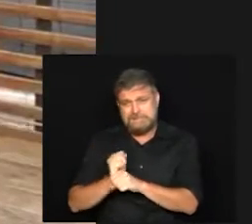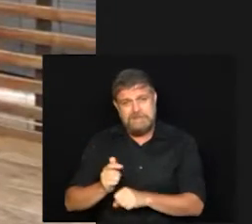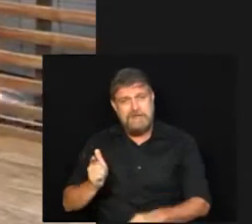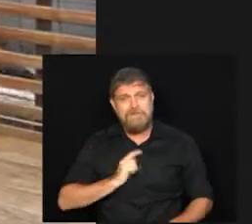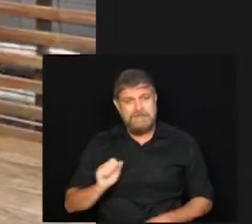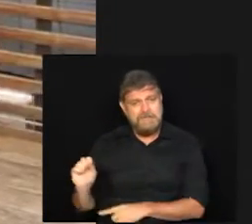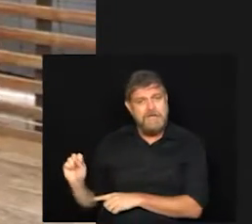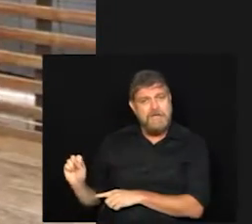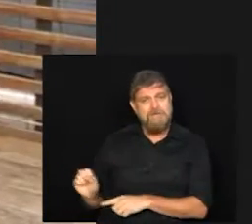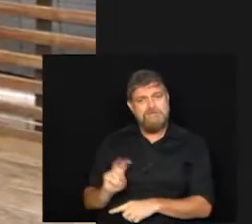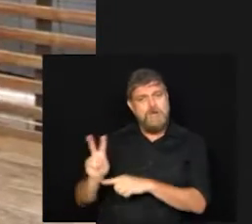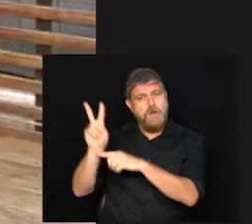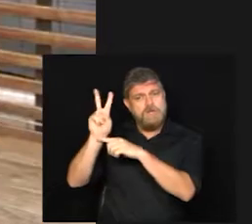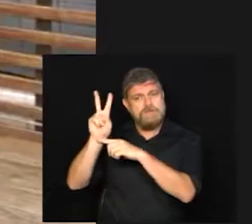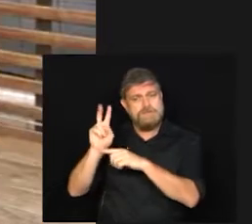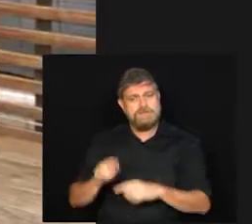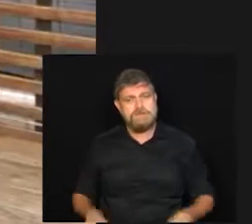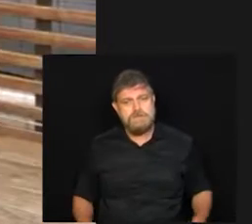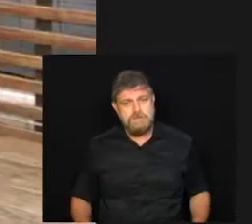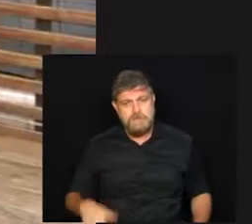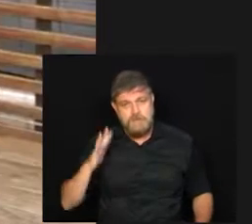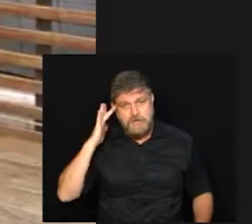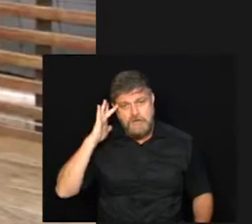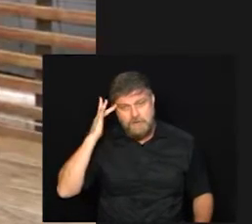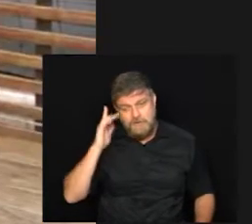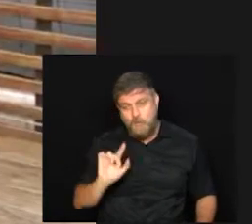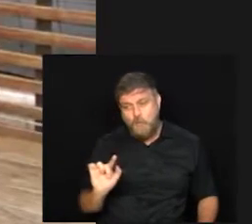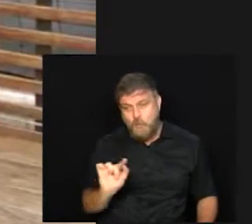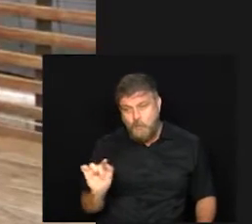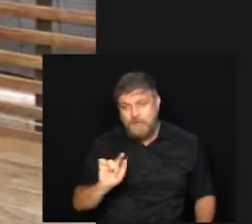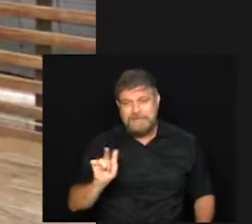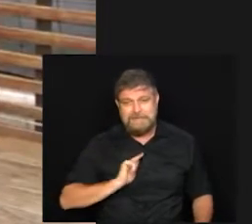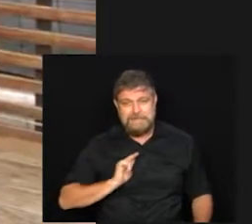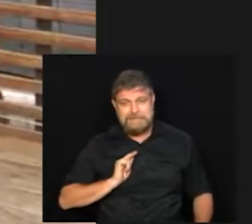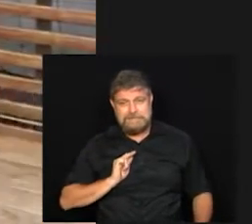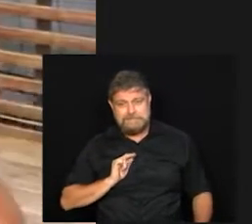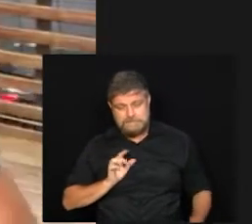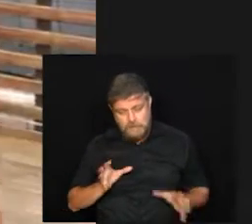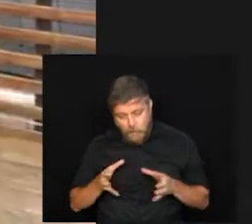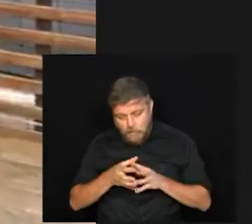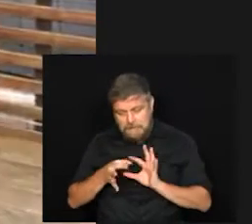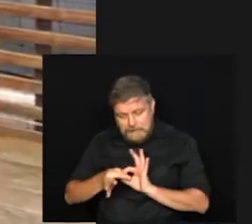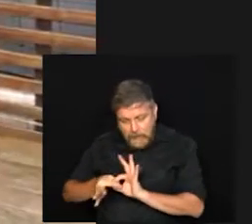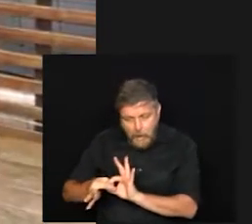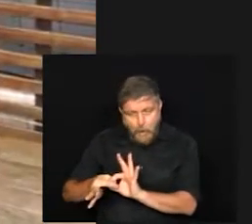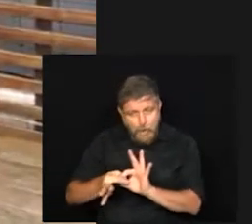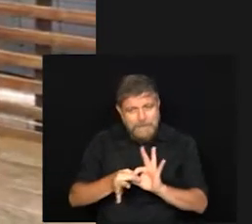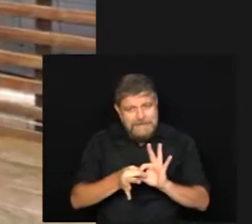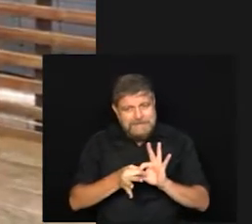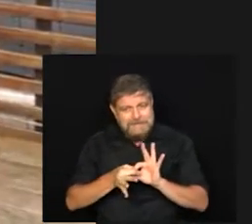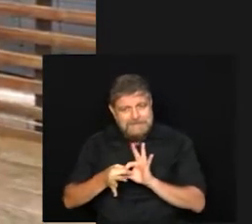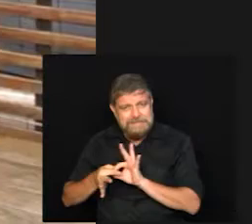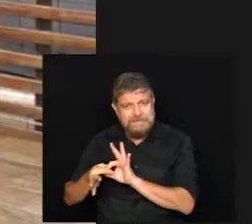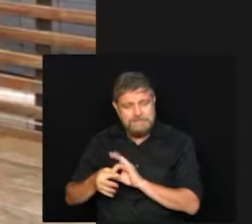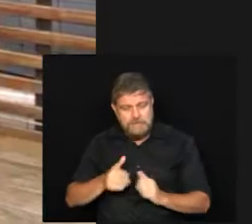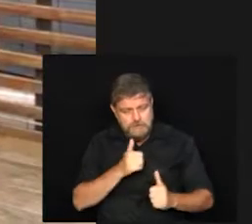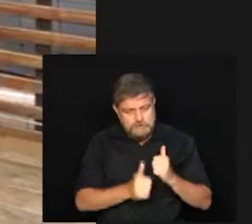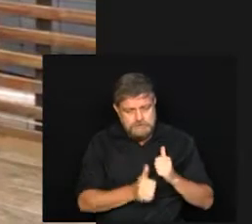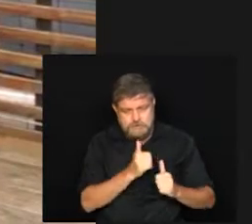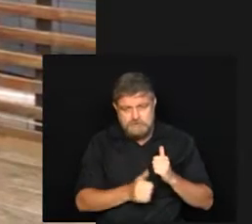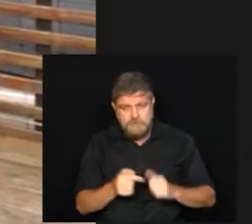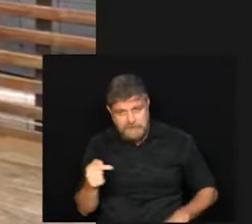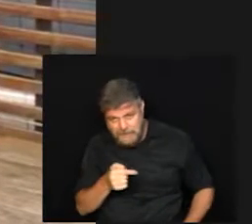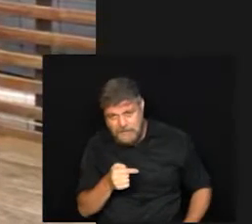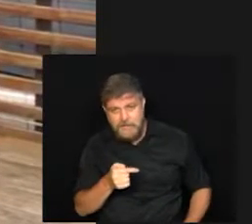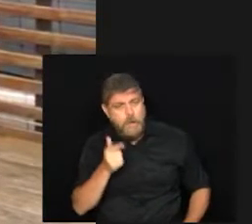valorização, né. Eu acho que tem que ter uma união aí da galera dos atletas de outros esportes também,